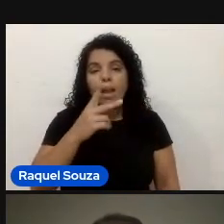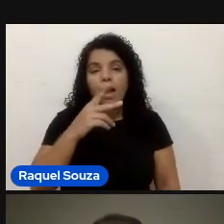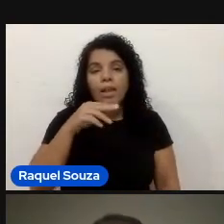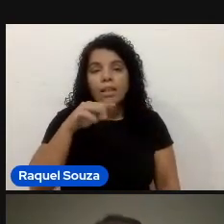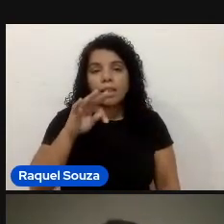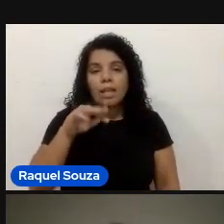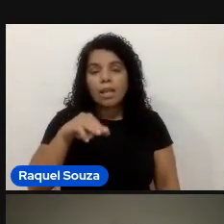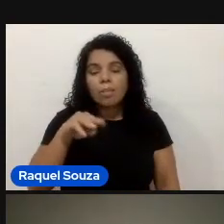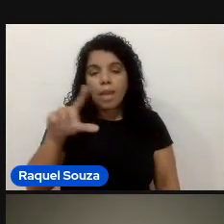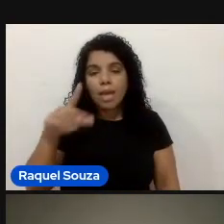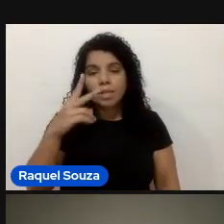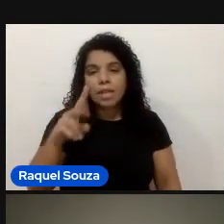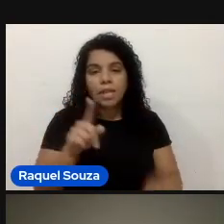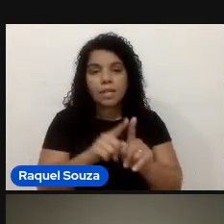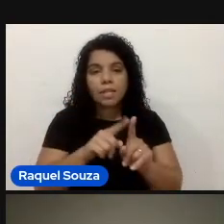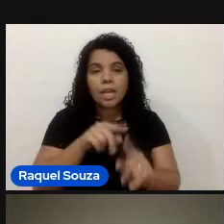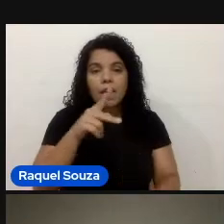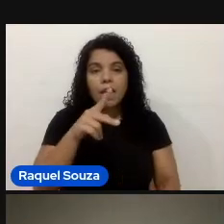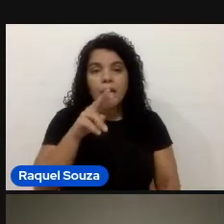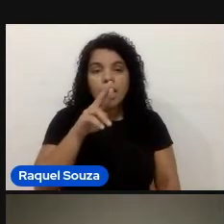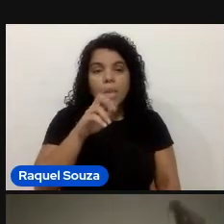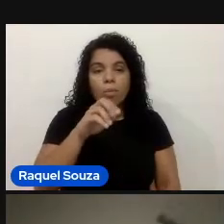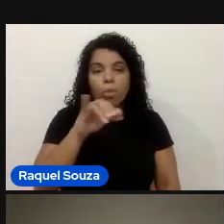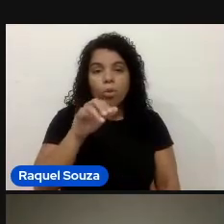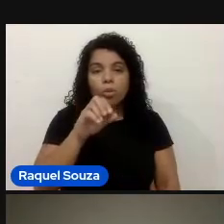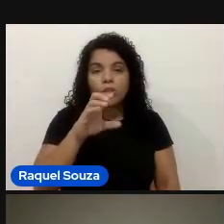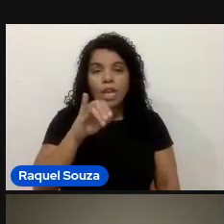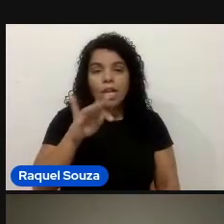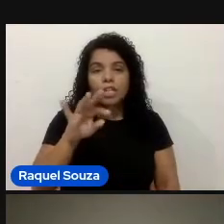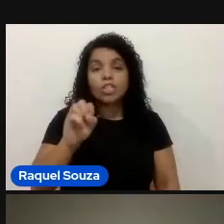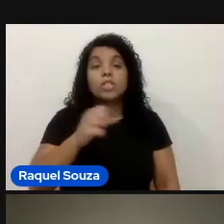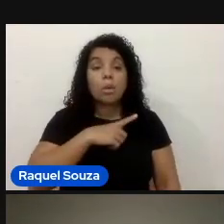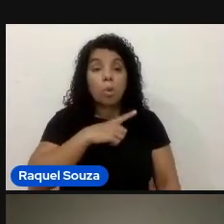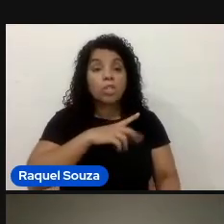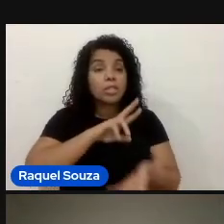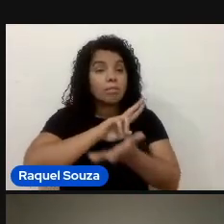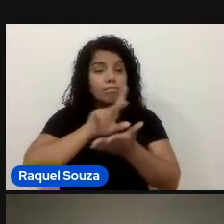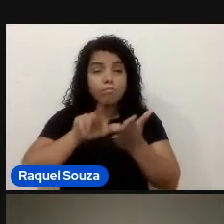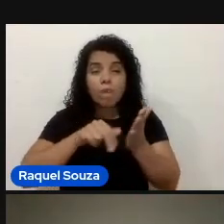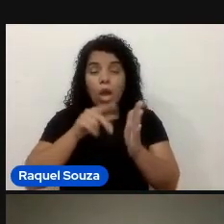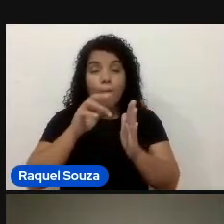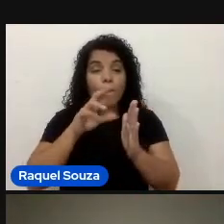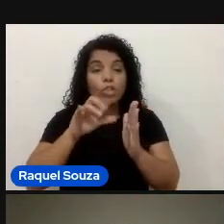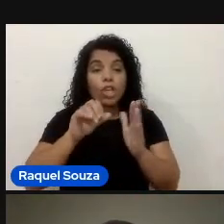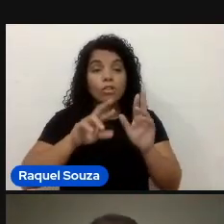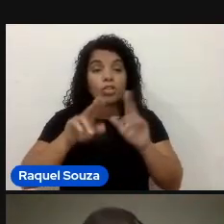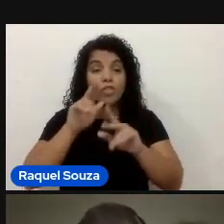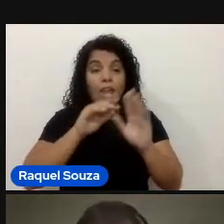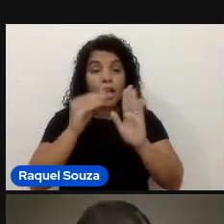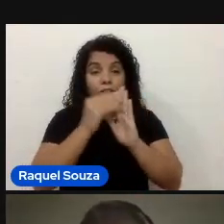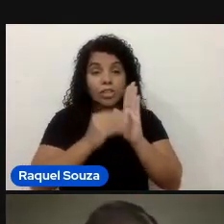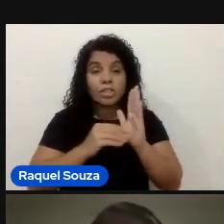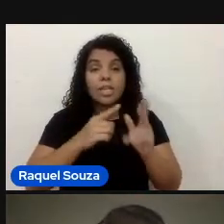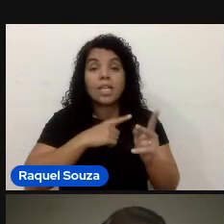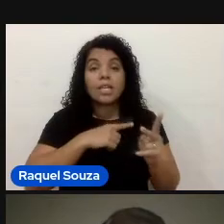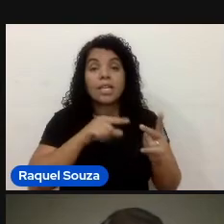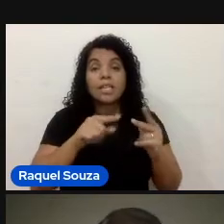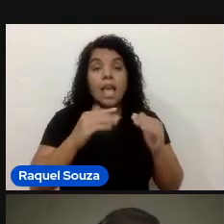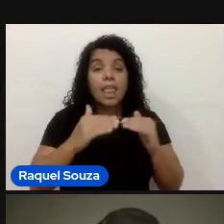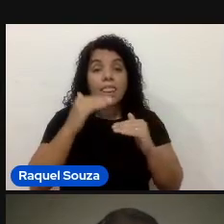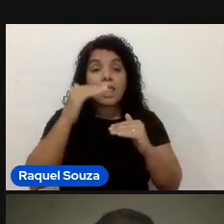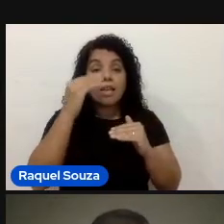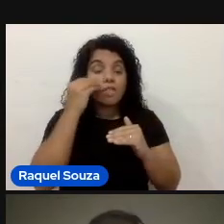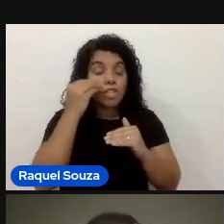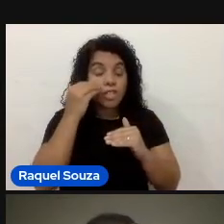em Projects, isso aqui que é interessante, que você pode ter vários projetos diferentes. Então, aqui no caso a gente tem níveis de testes diferentes,